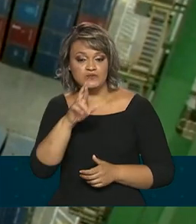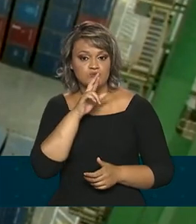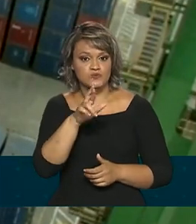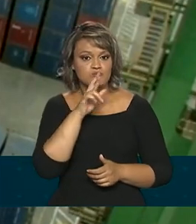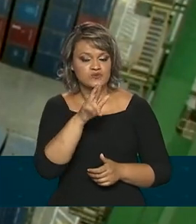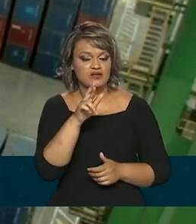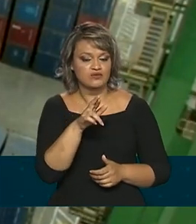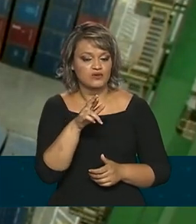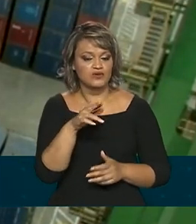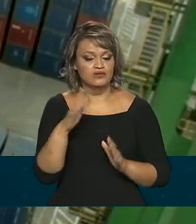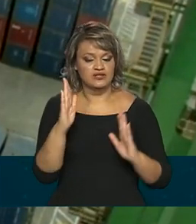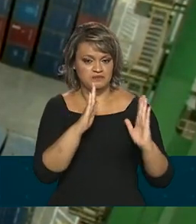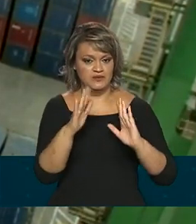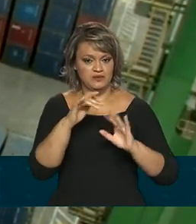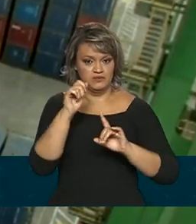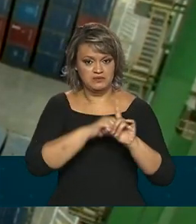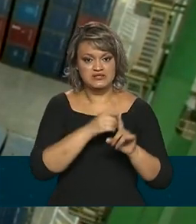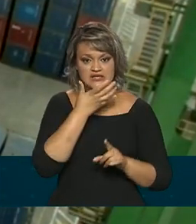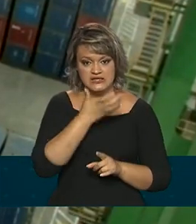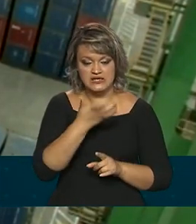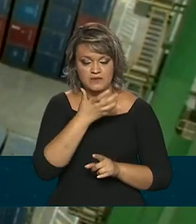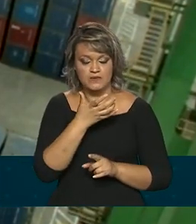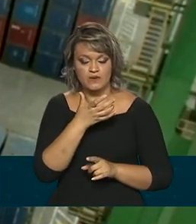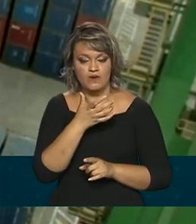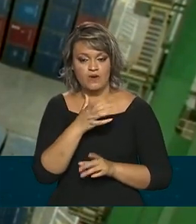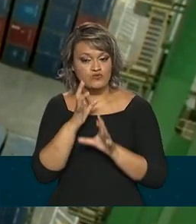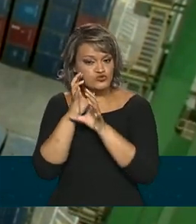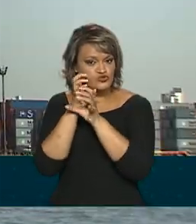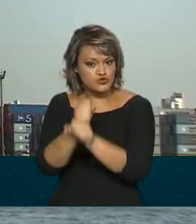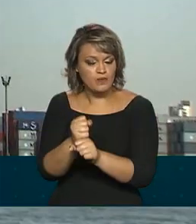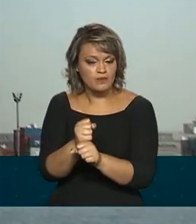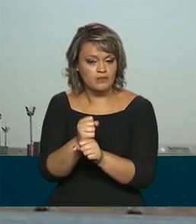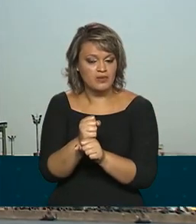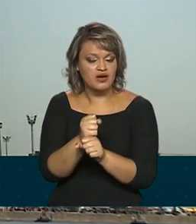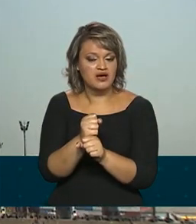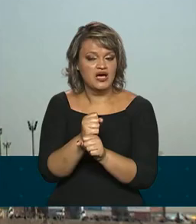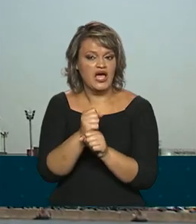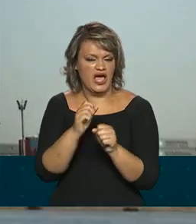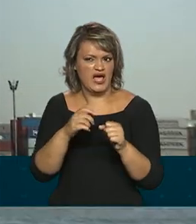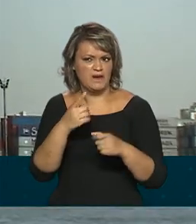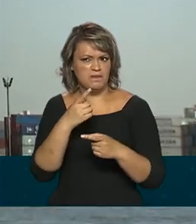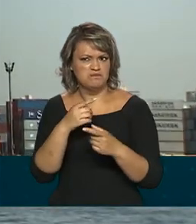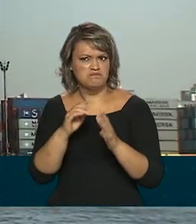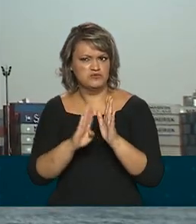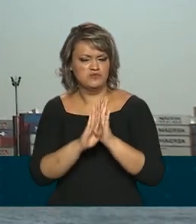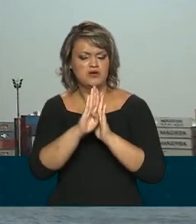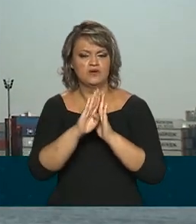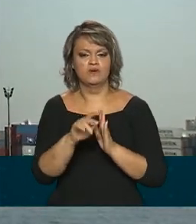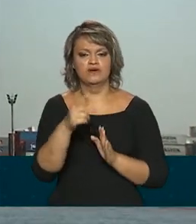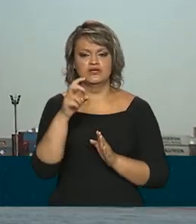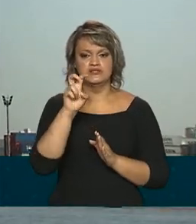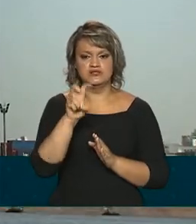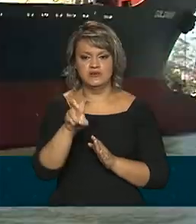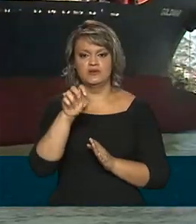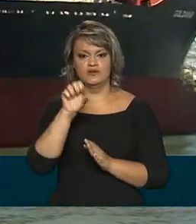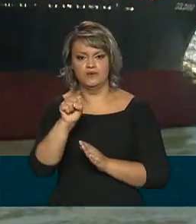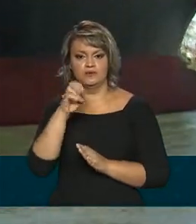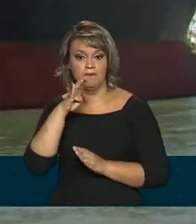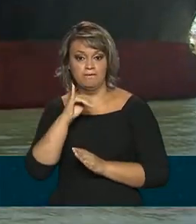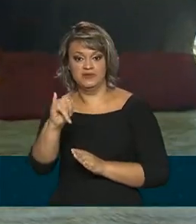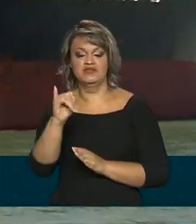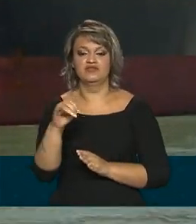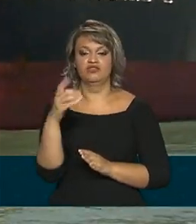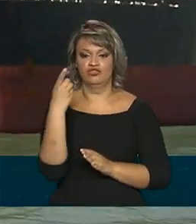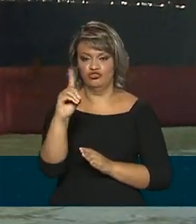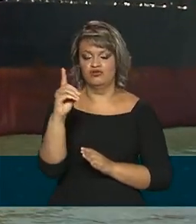primeiros dias de dezembro, o saldo no acumulado do ano é superior a US$ bilhões